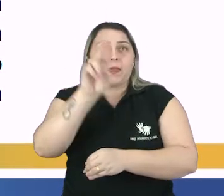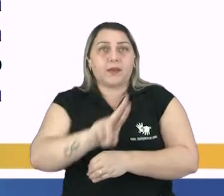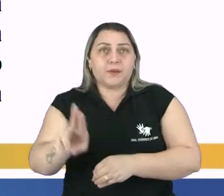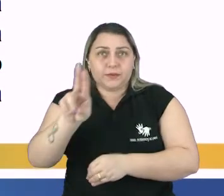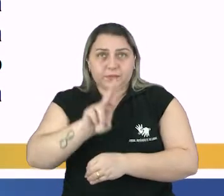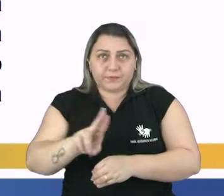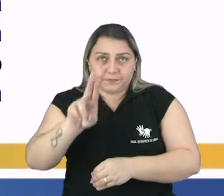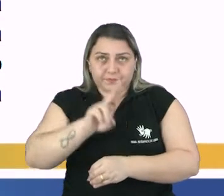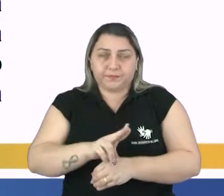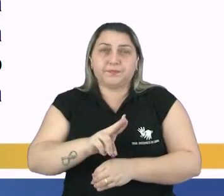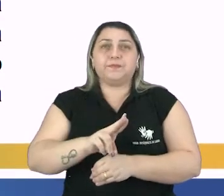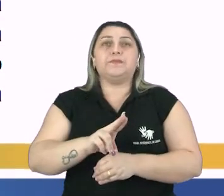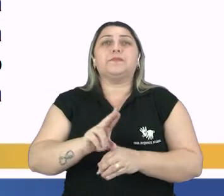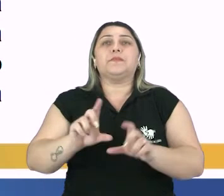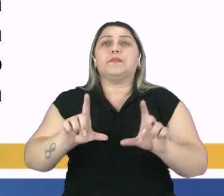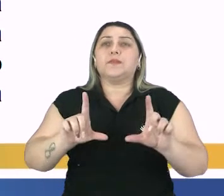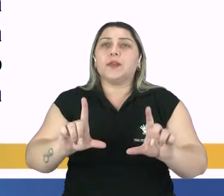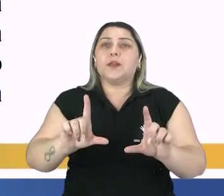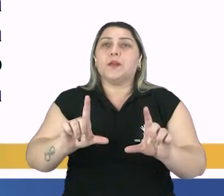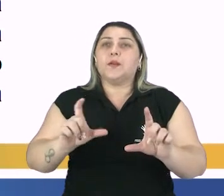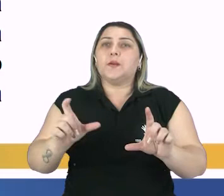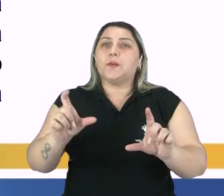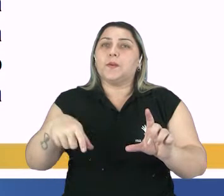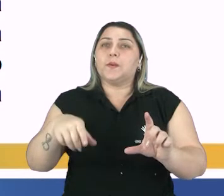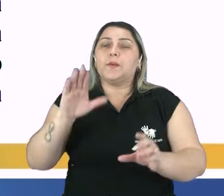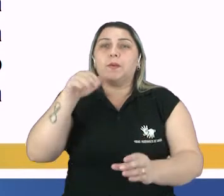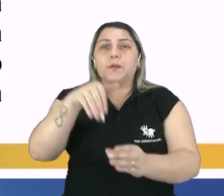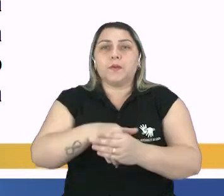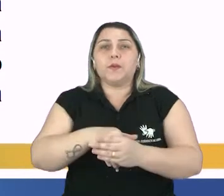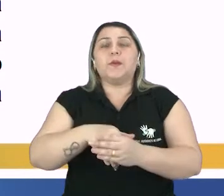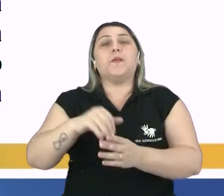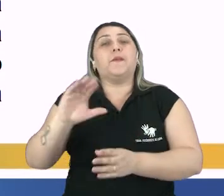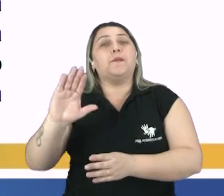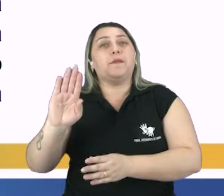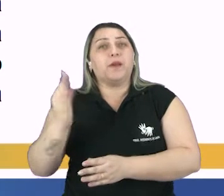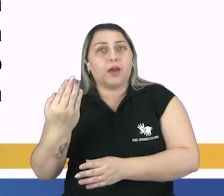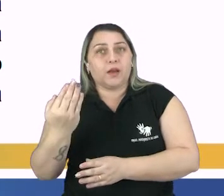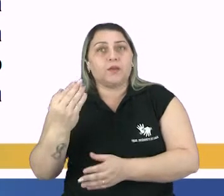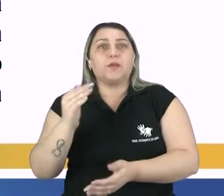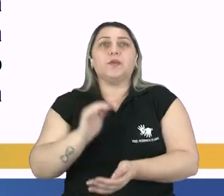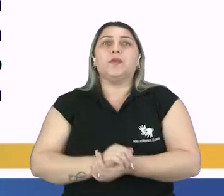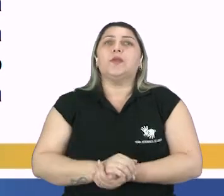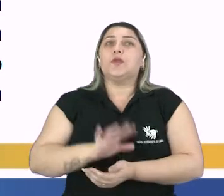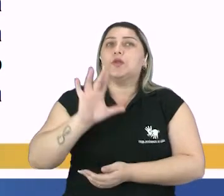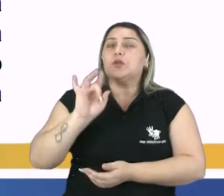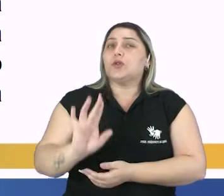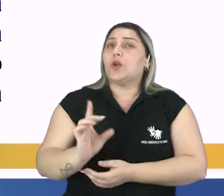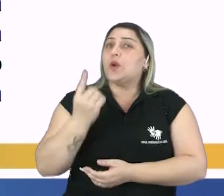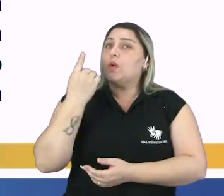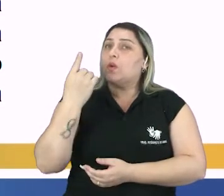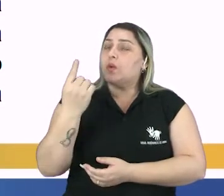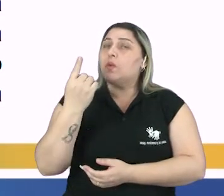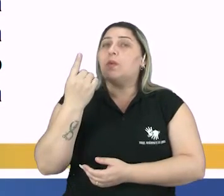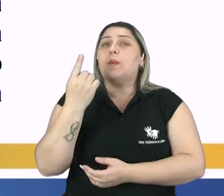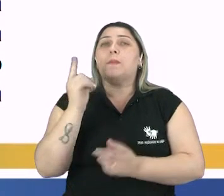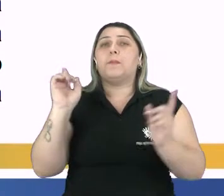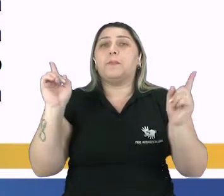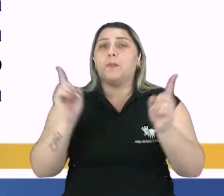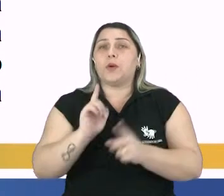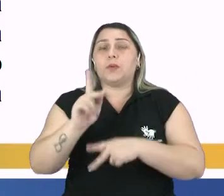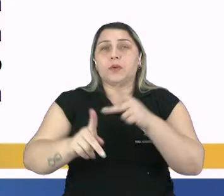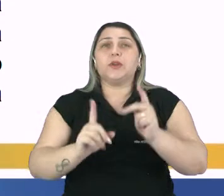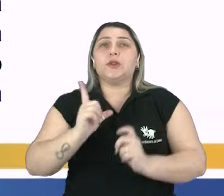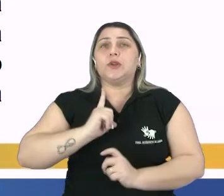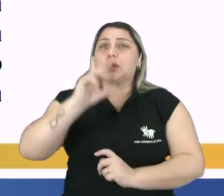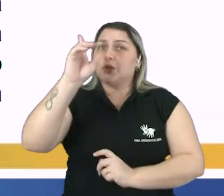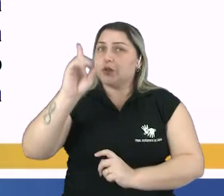de título de eleitor falso. O voto nessa época era censitário, isto é, apenas uma parcela da população tinha